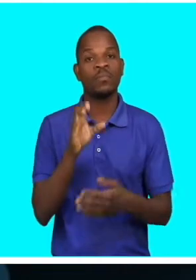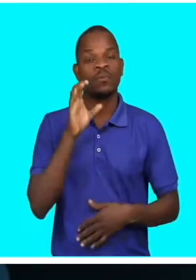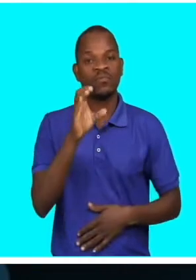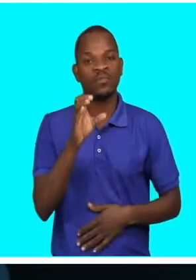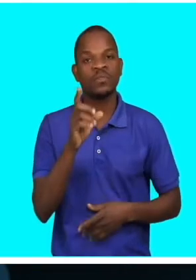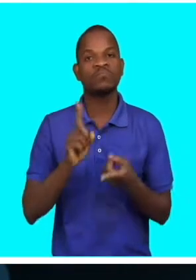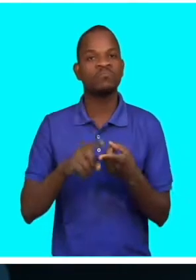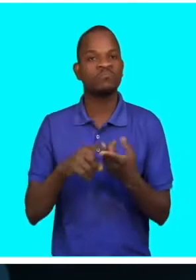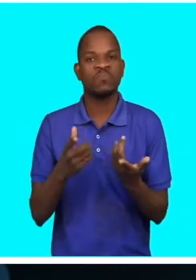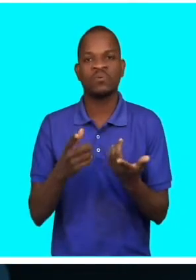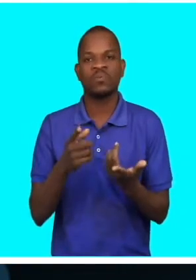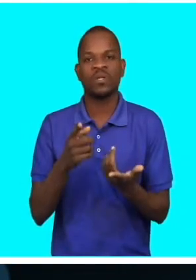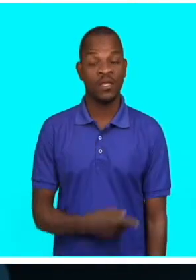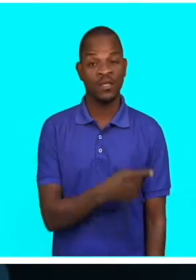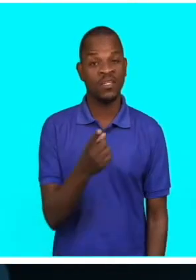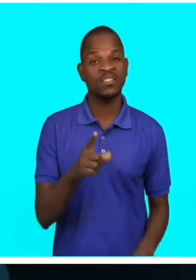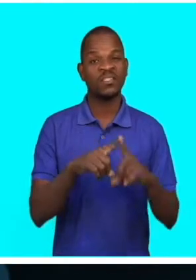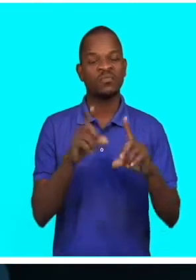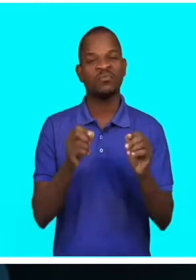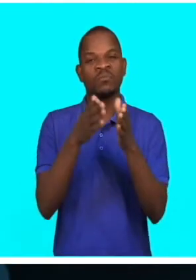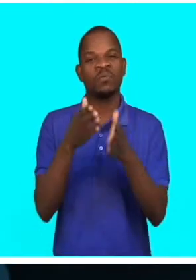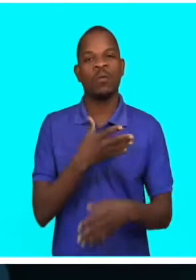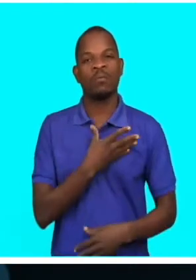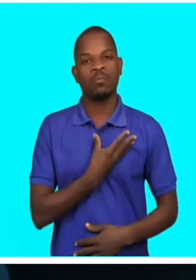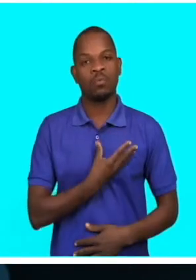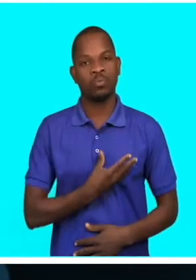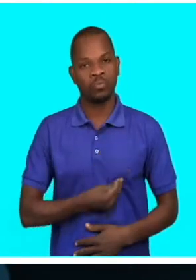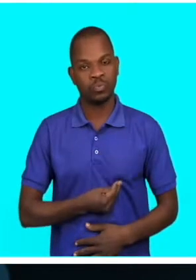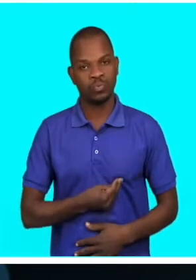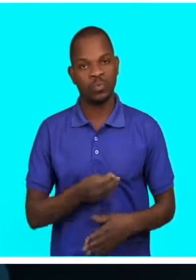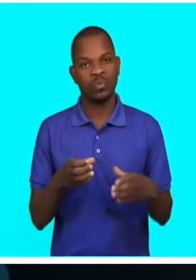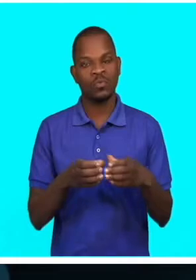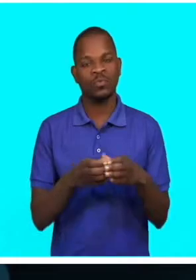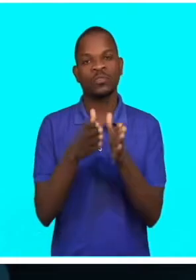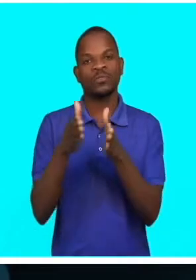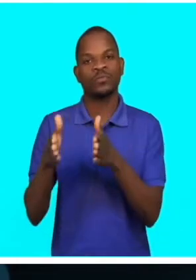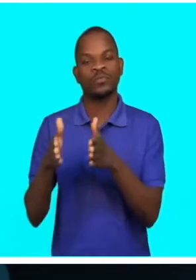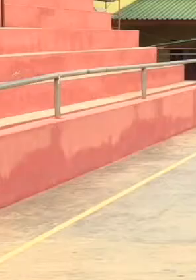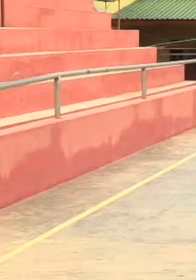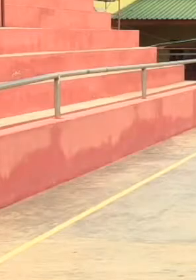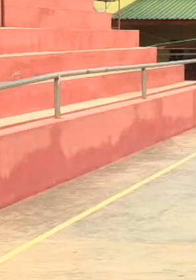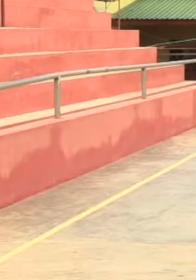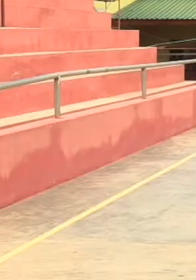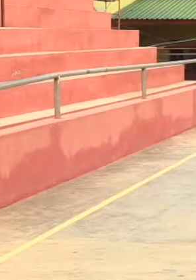província ou para o distrito. Este fato desencoraja esta camada social.